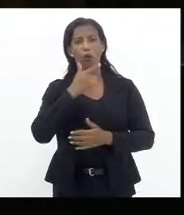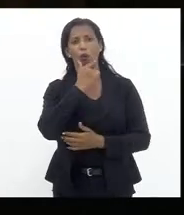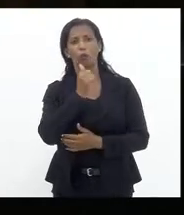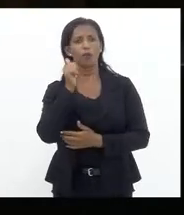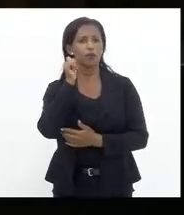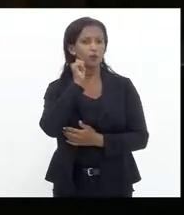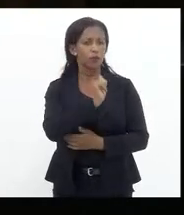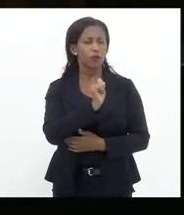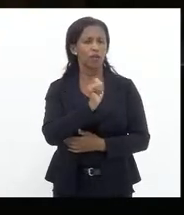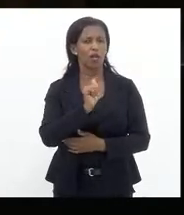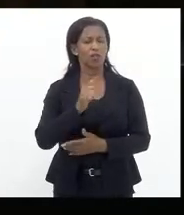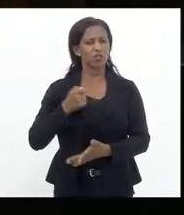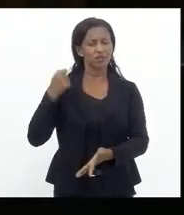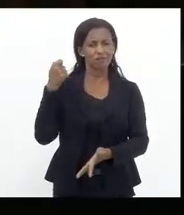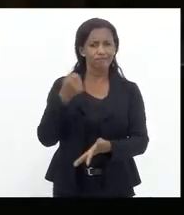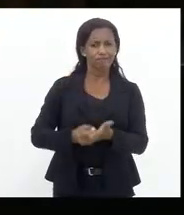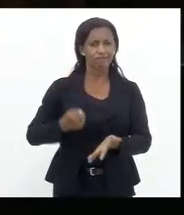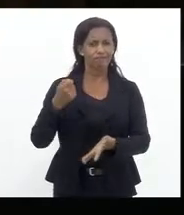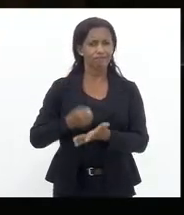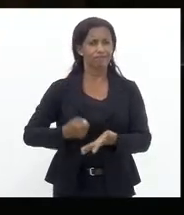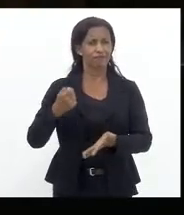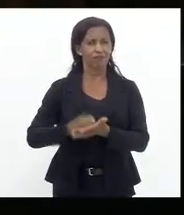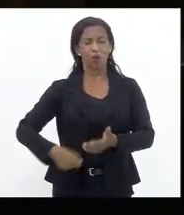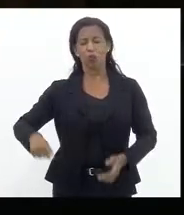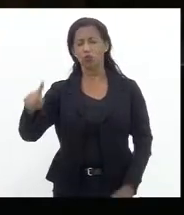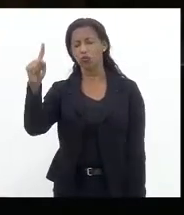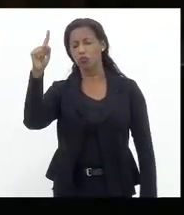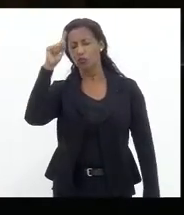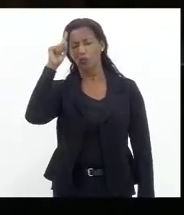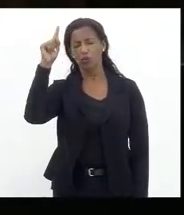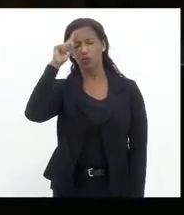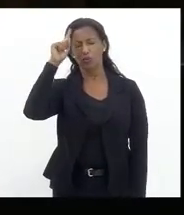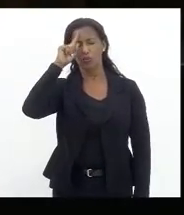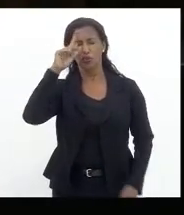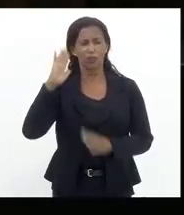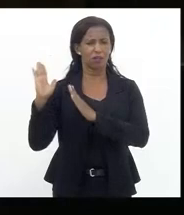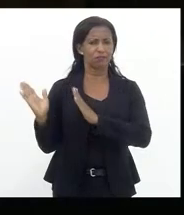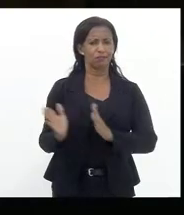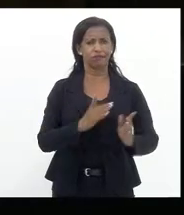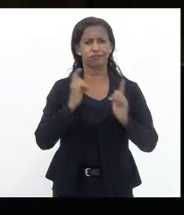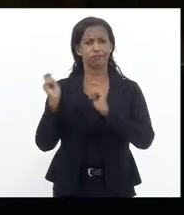senhoras que enfrentam o dia a dia.